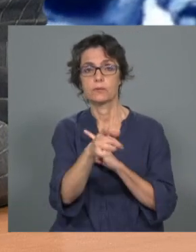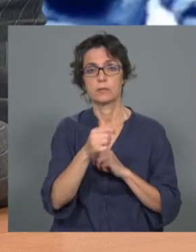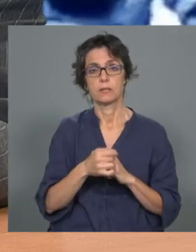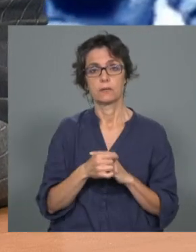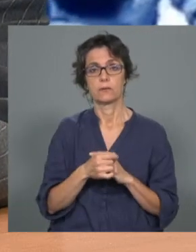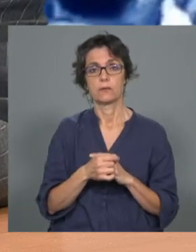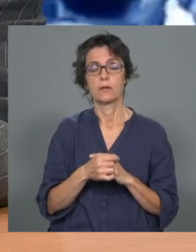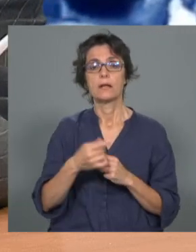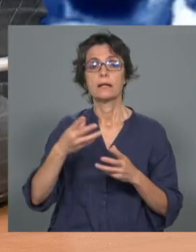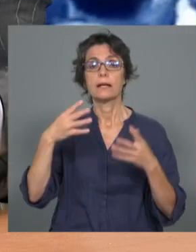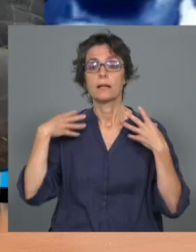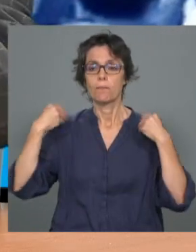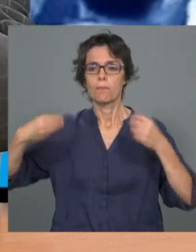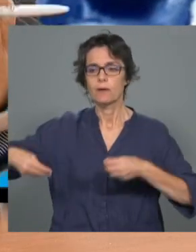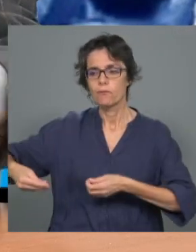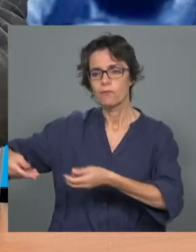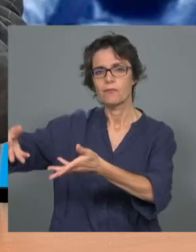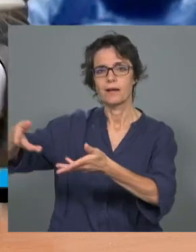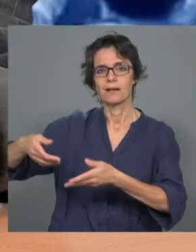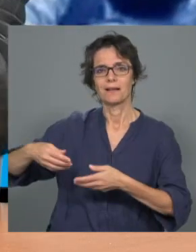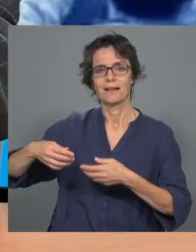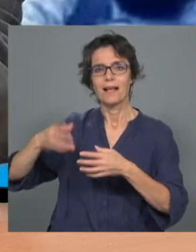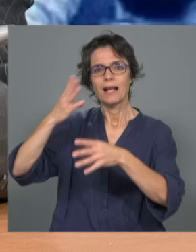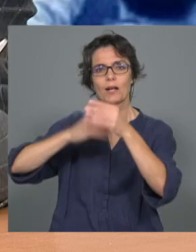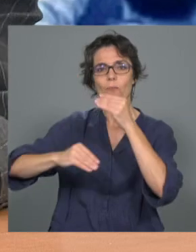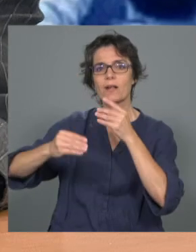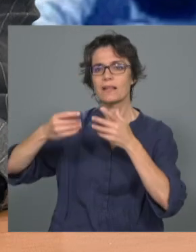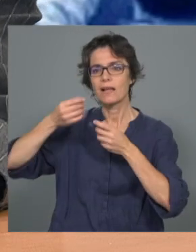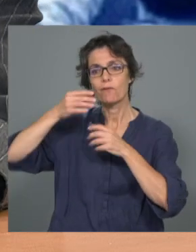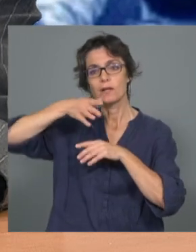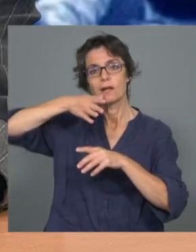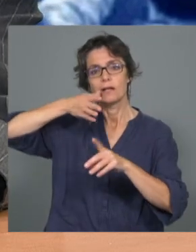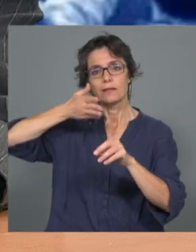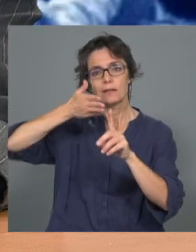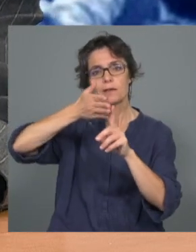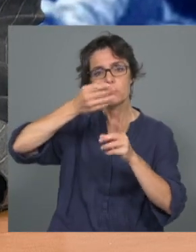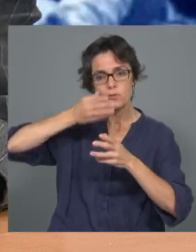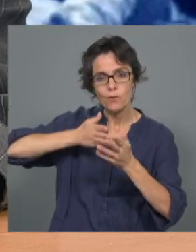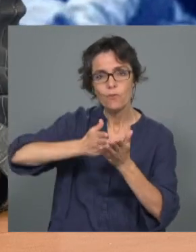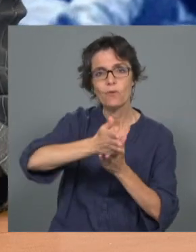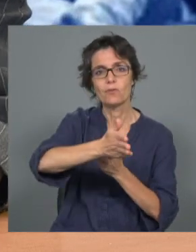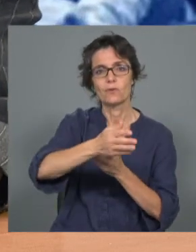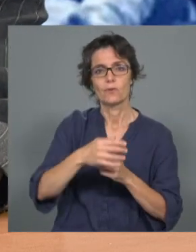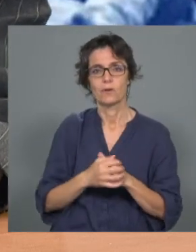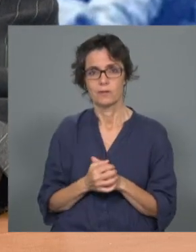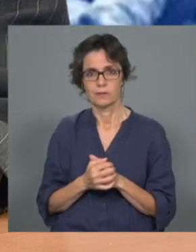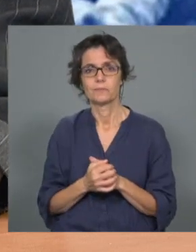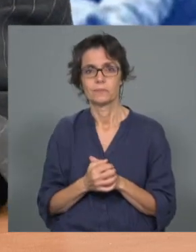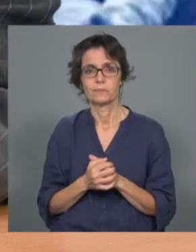o manto, ou seja, a missão, o encargo de dar continuidade a esta campanha